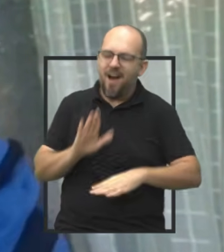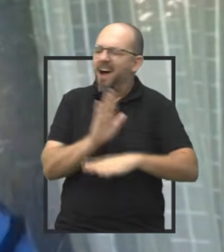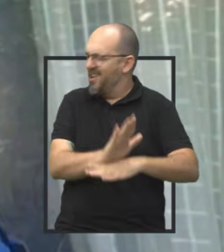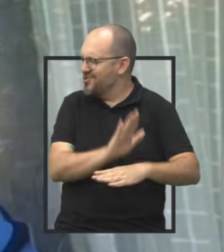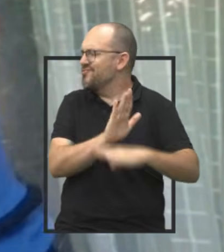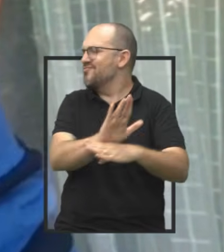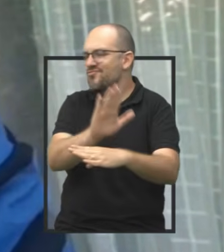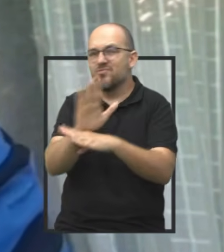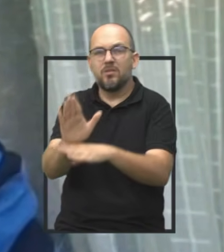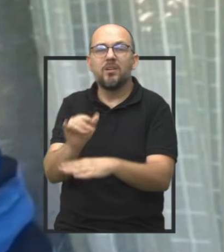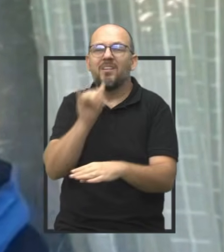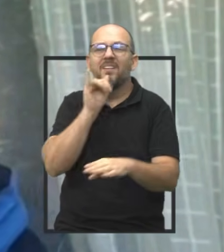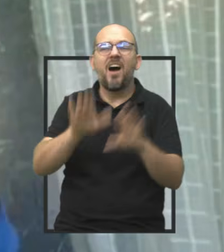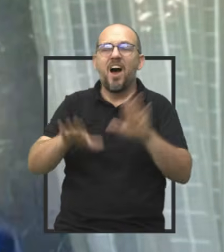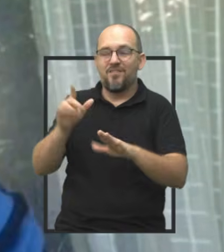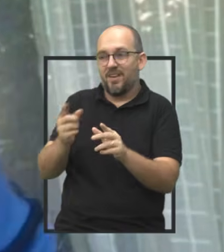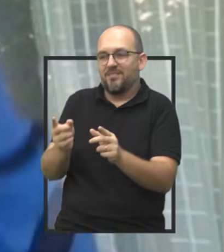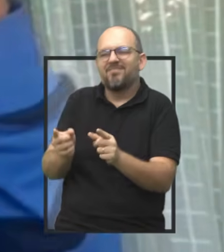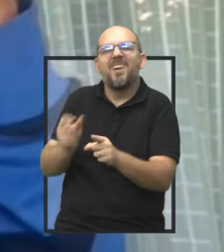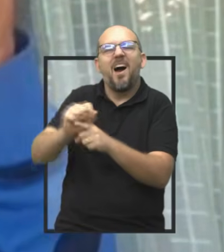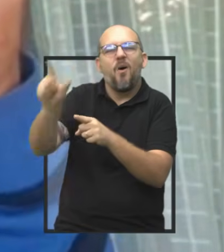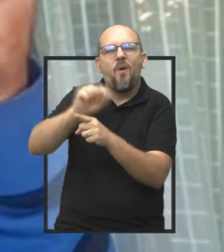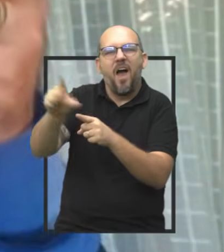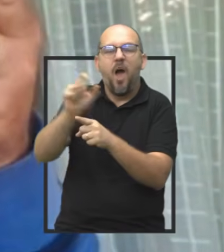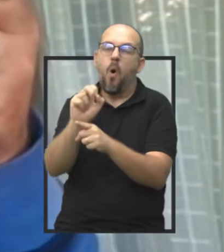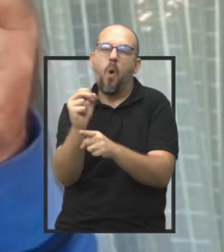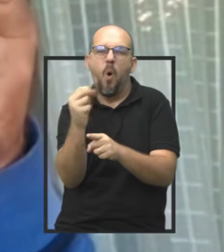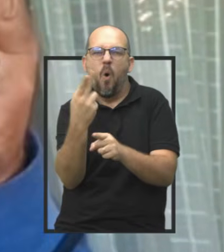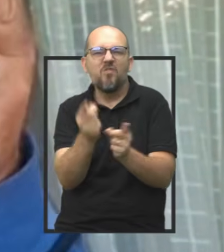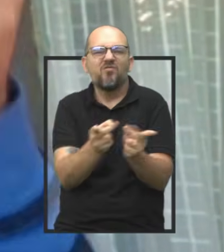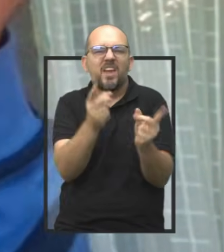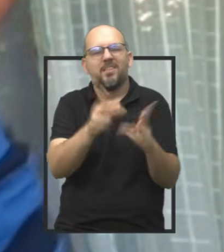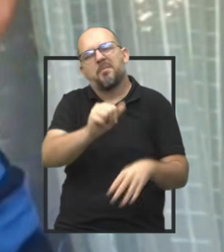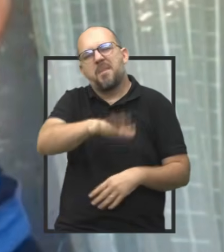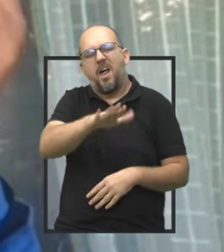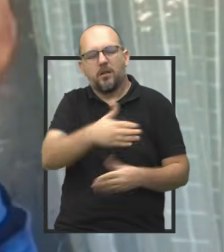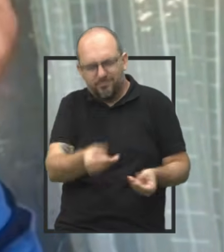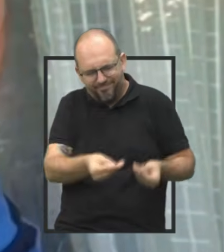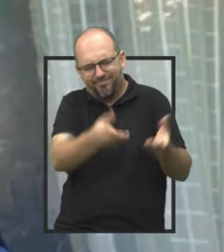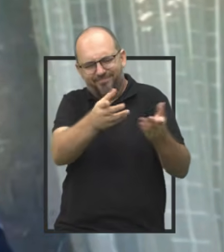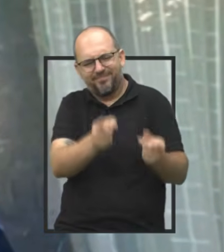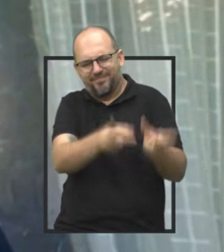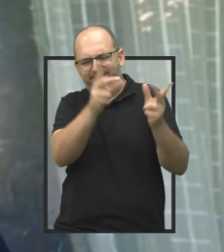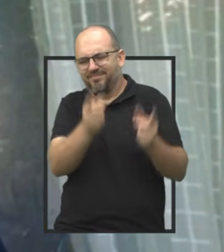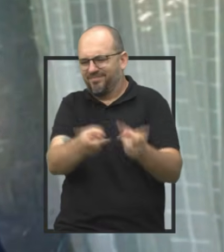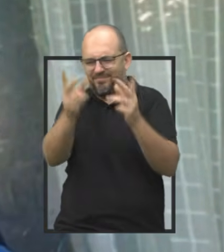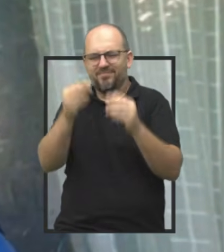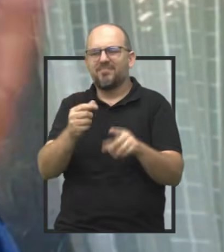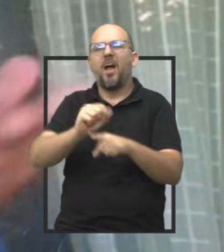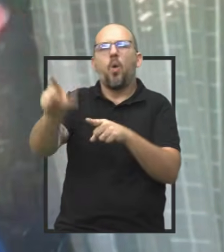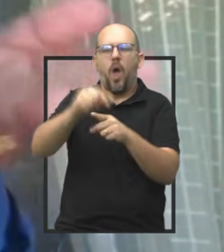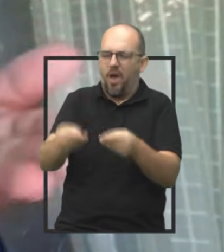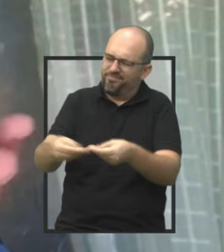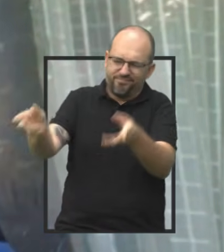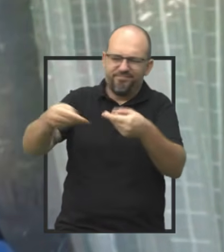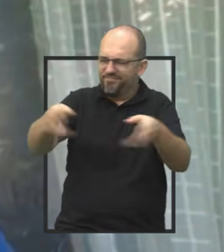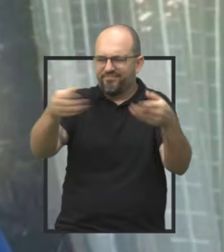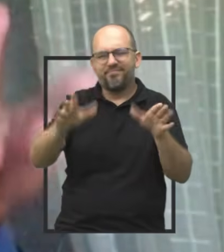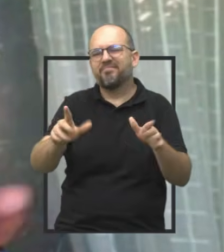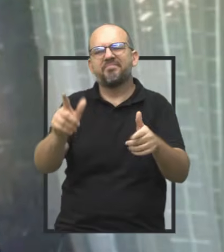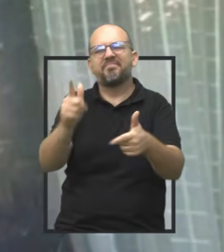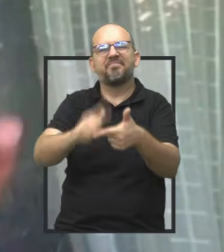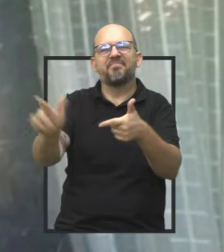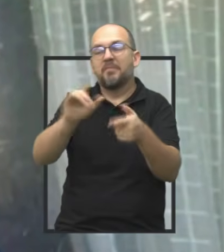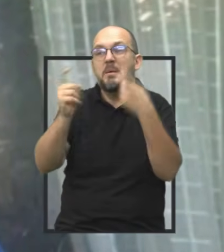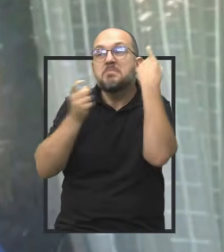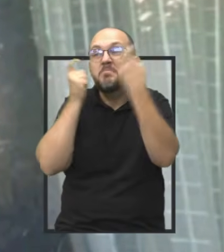ele vendia por preço mais barato ou alugava essas casas dele por um preço muito mais acessível. Então, quem não